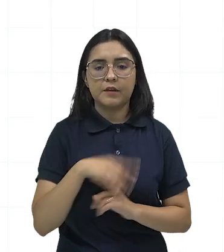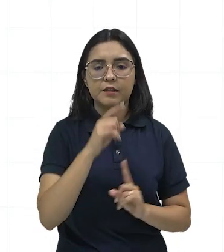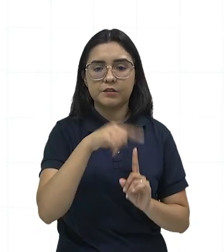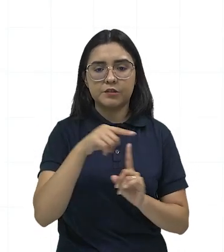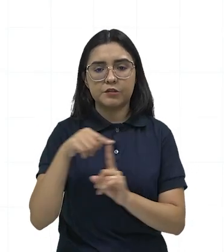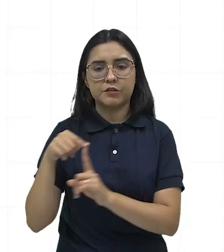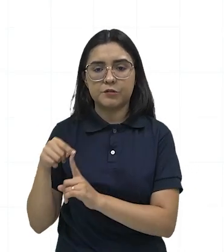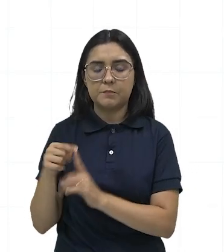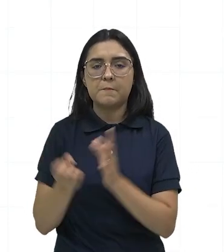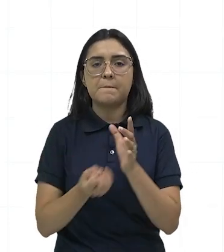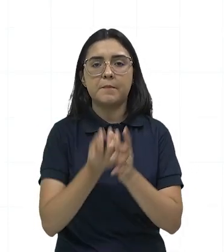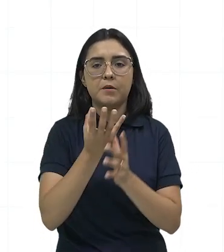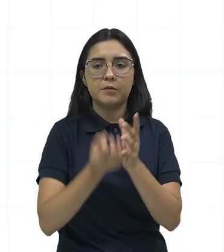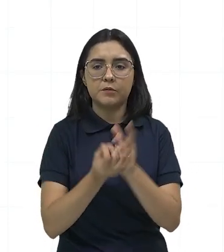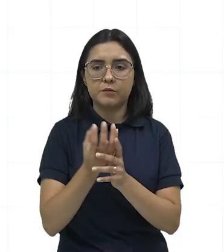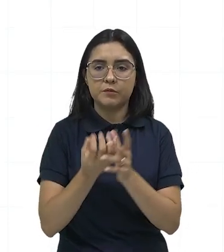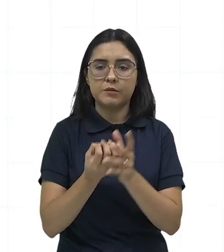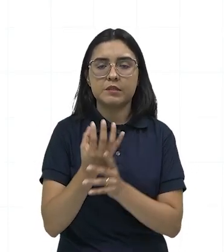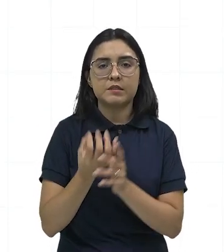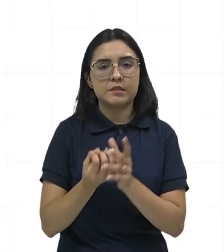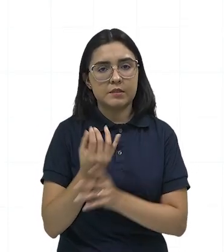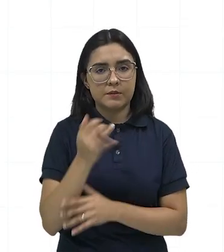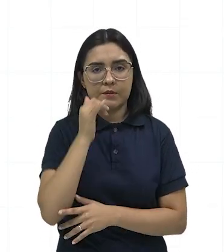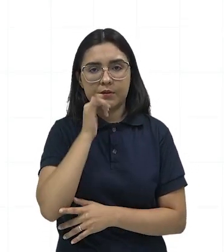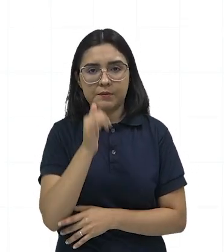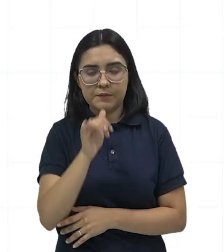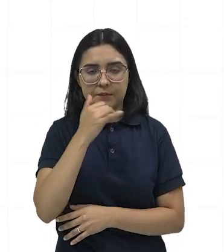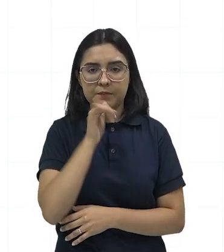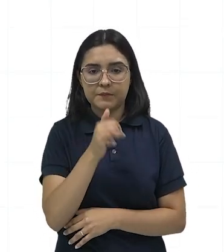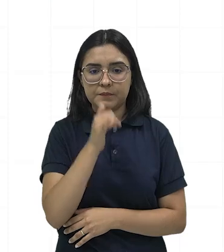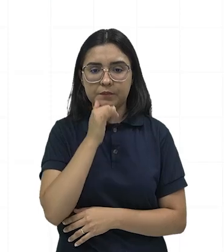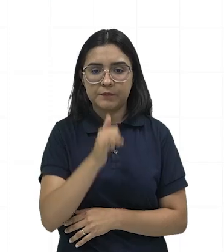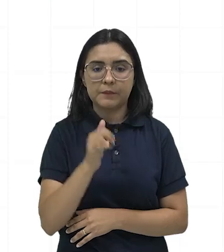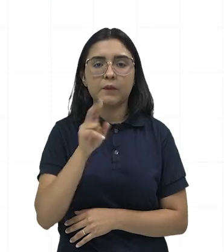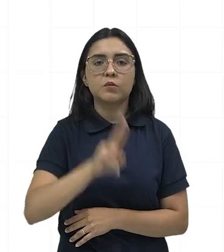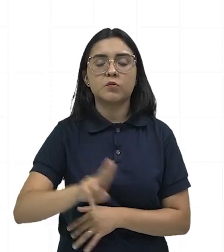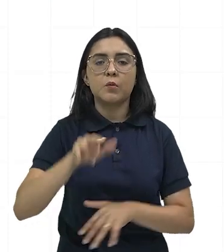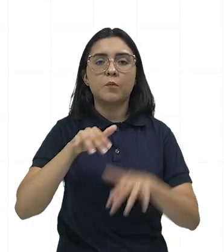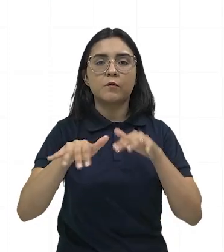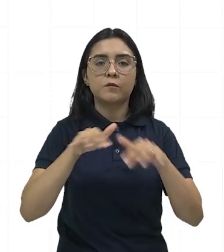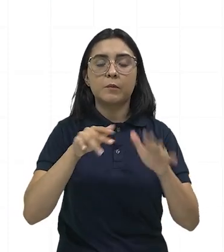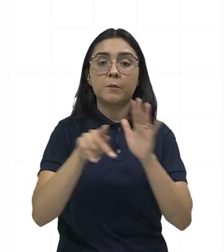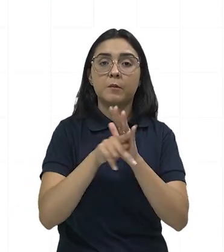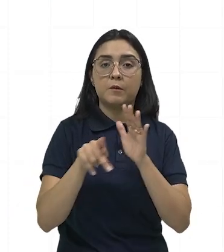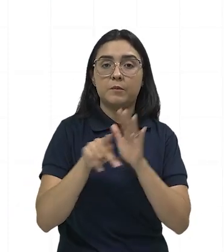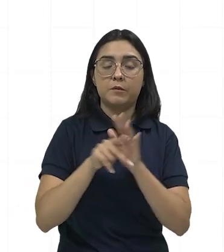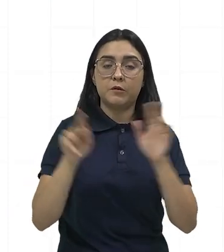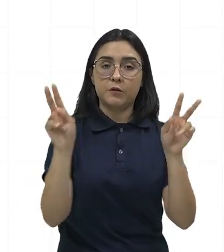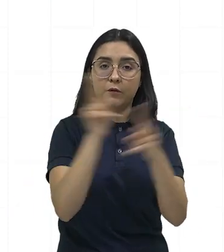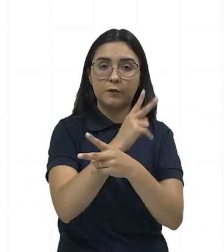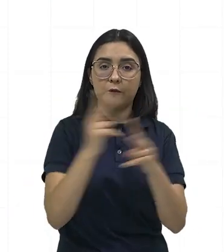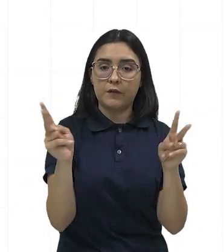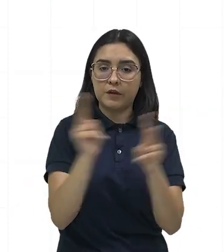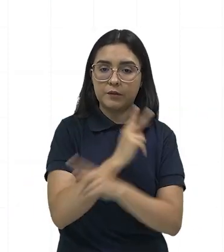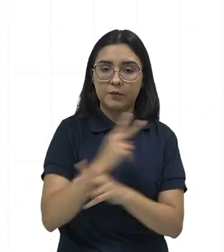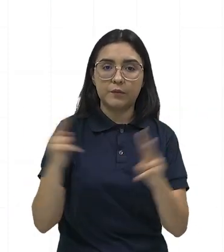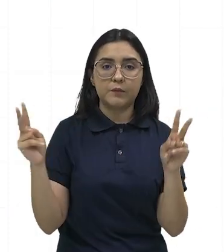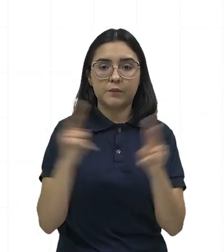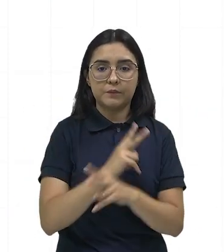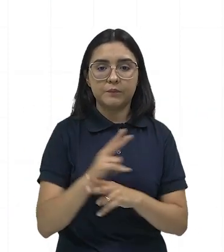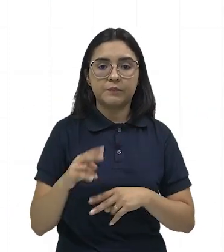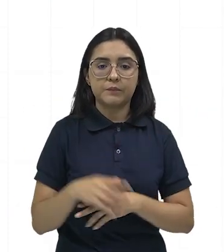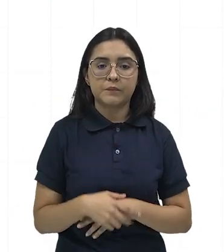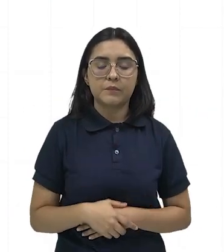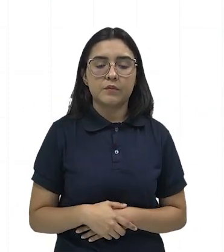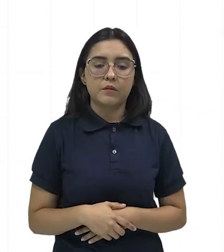tipo, gerando eletricidade a partir da movimentação dos